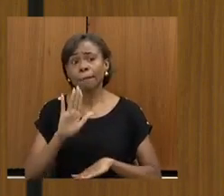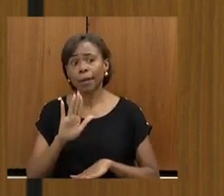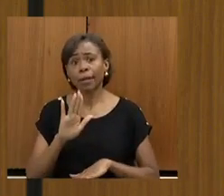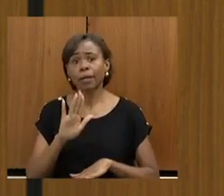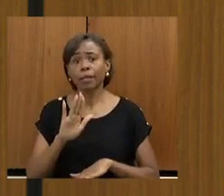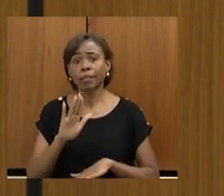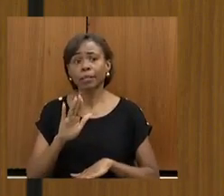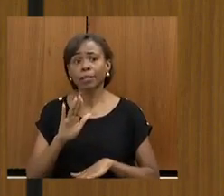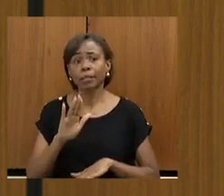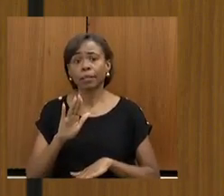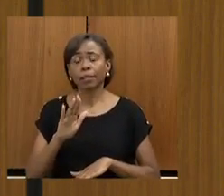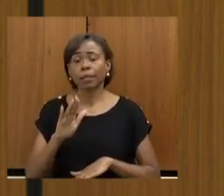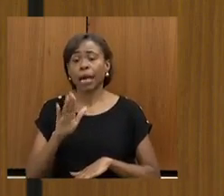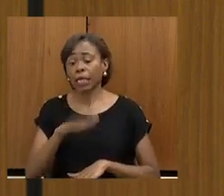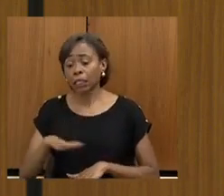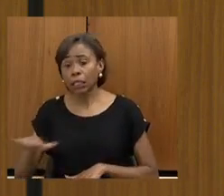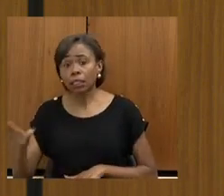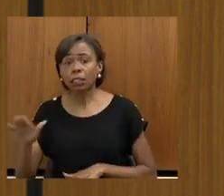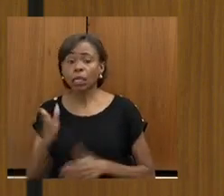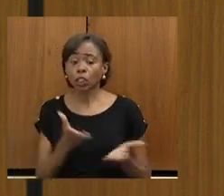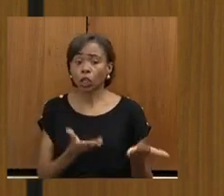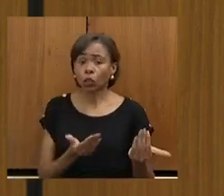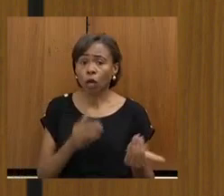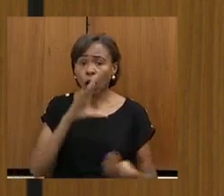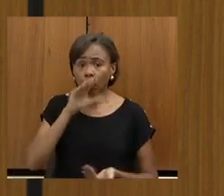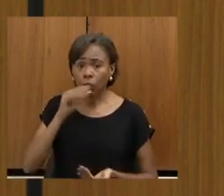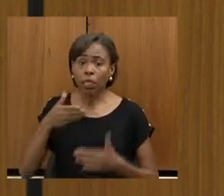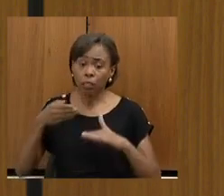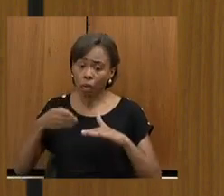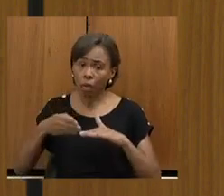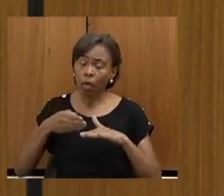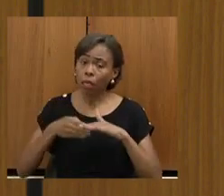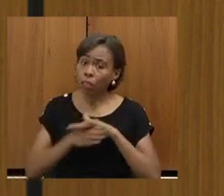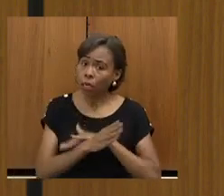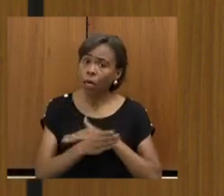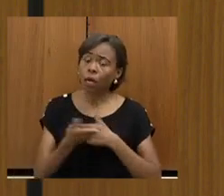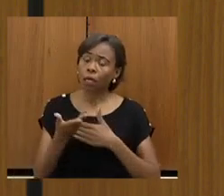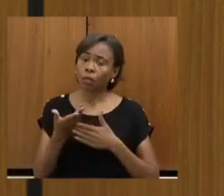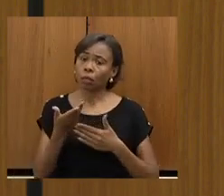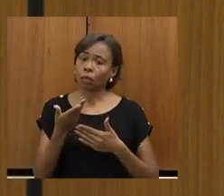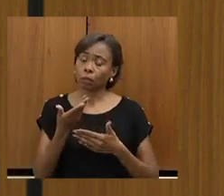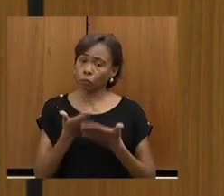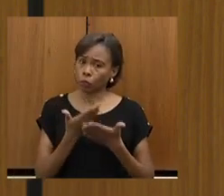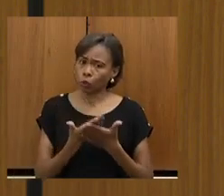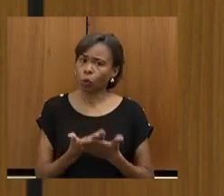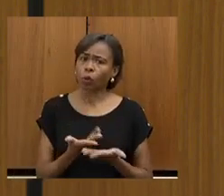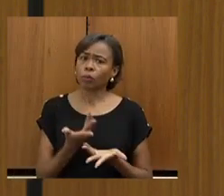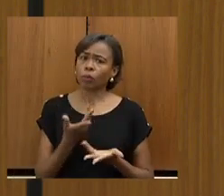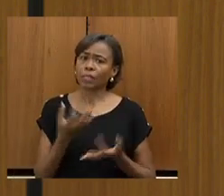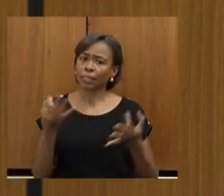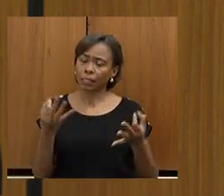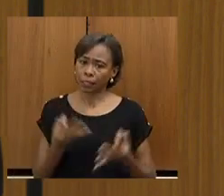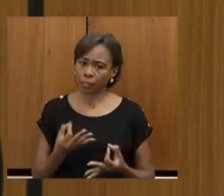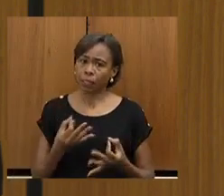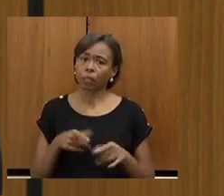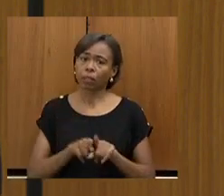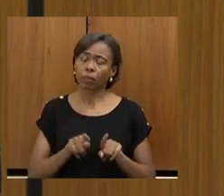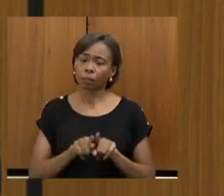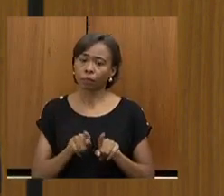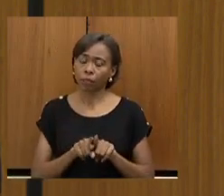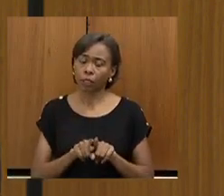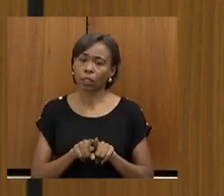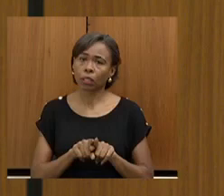dessas crianças e adolescentes, possibilitando um estudo adequado e trazendo